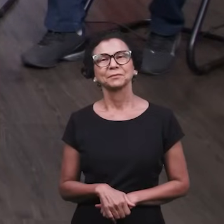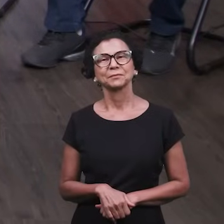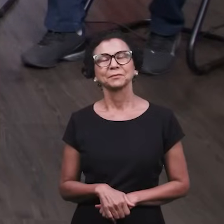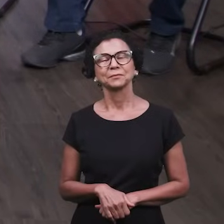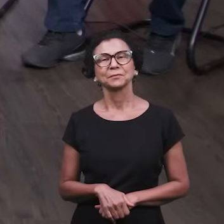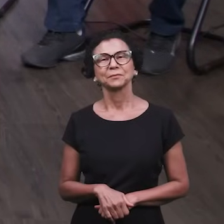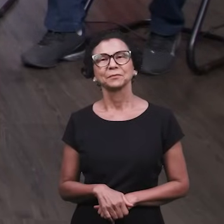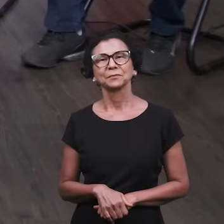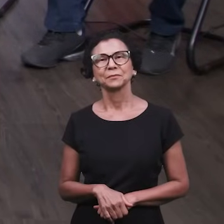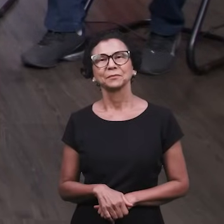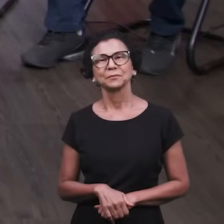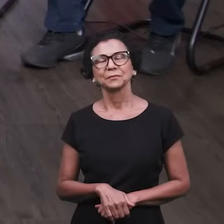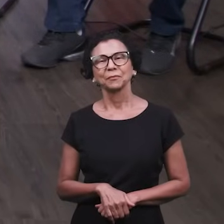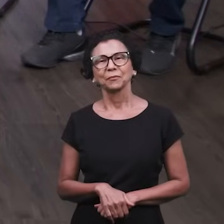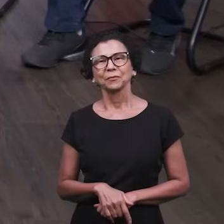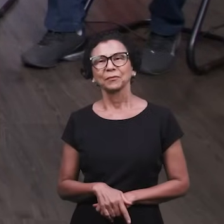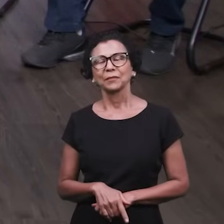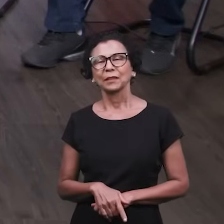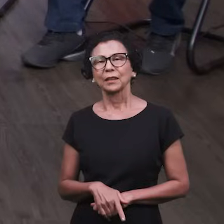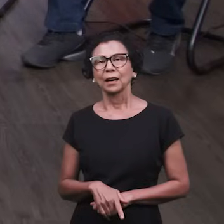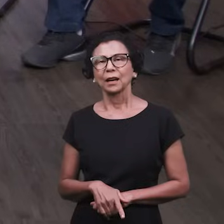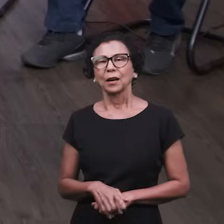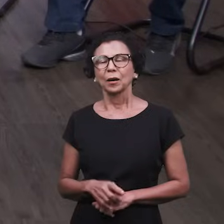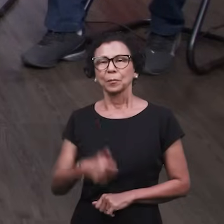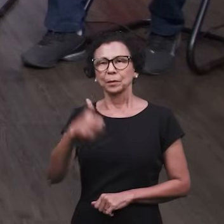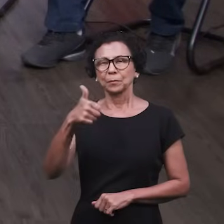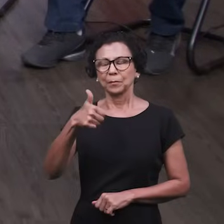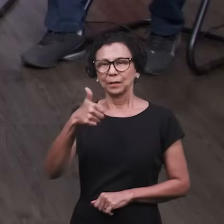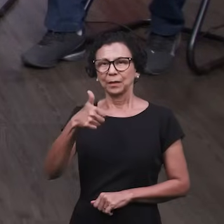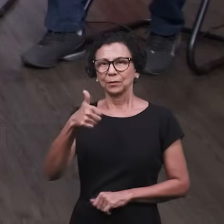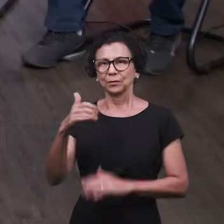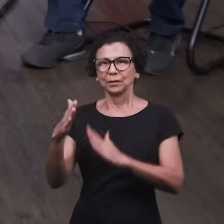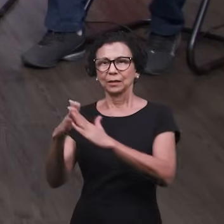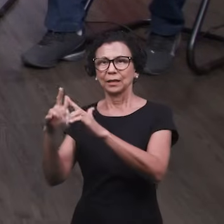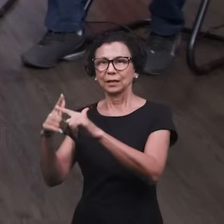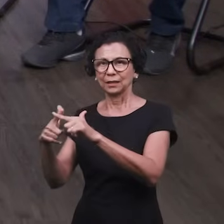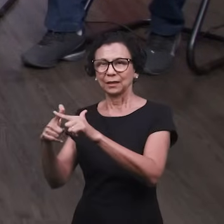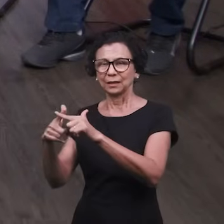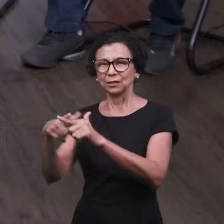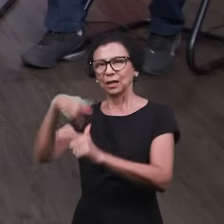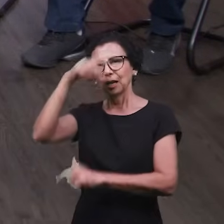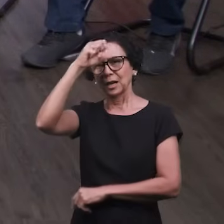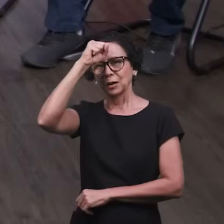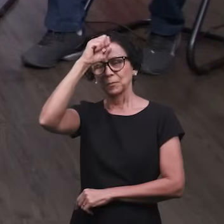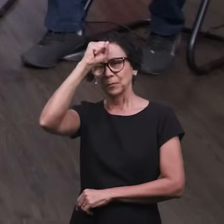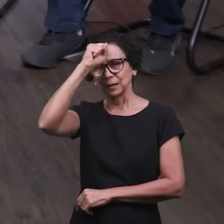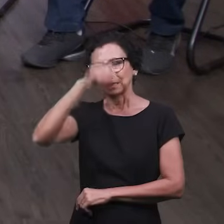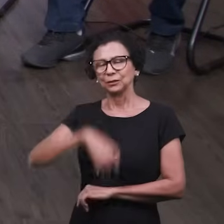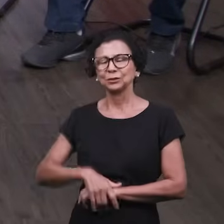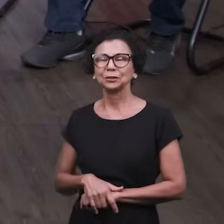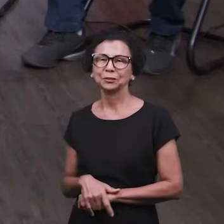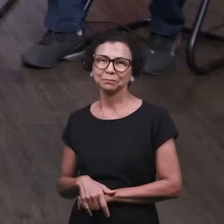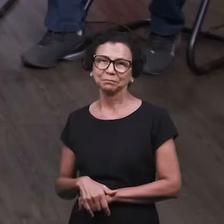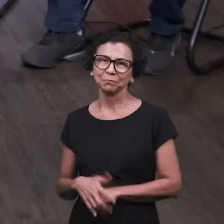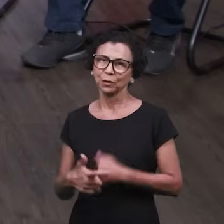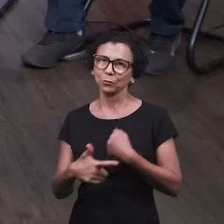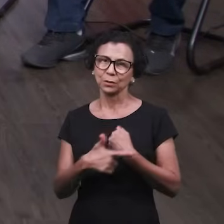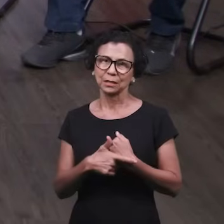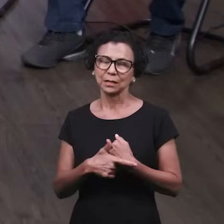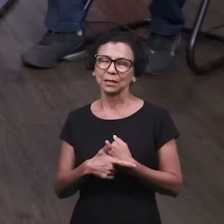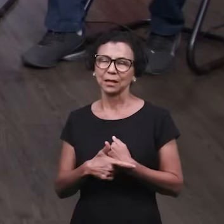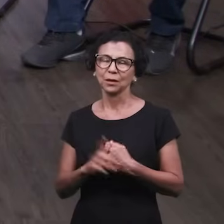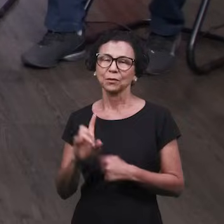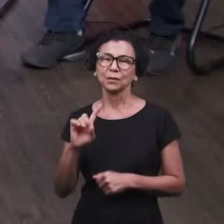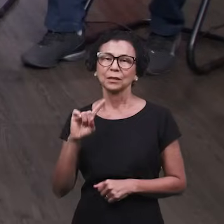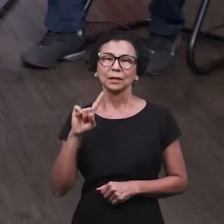igreja. As pessoas primeiro aprendem na igreja para se dedicar ao Senhor, ao louvor do Senhor, para